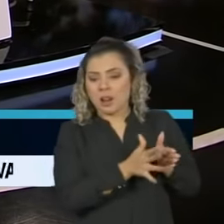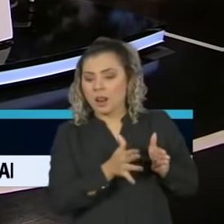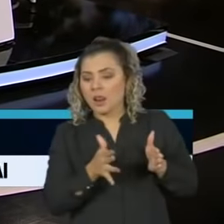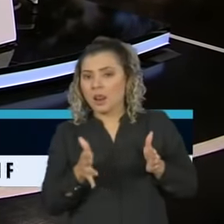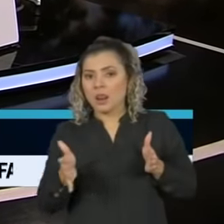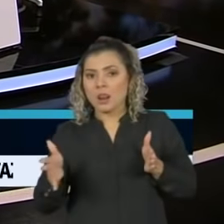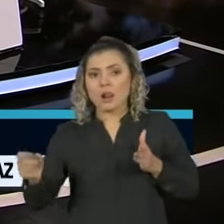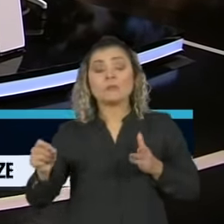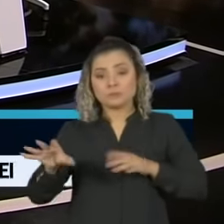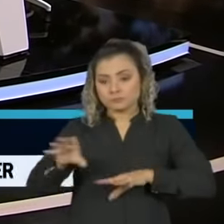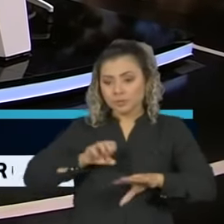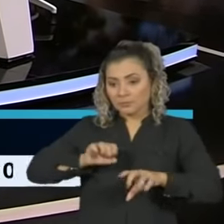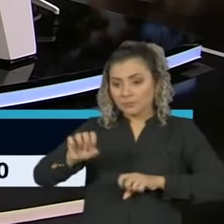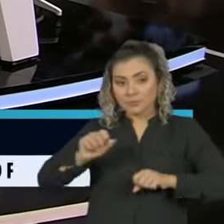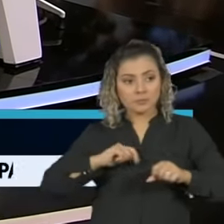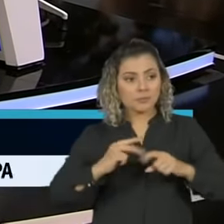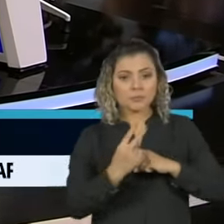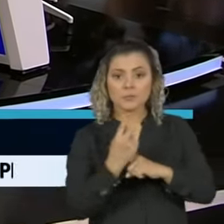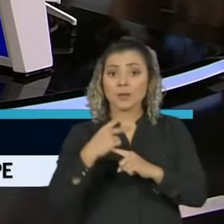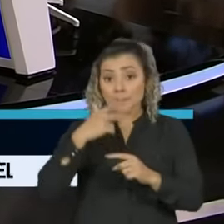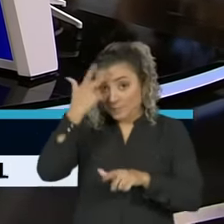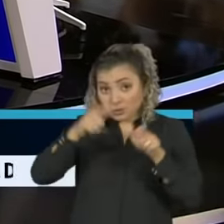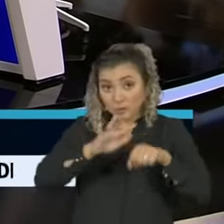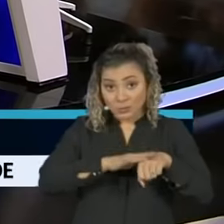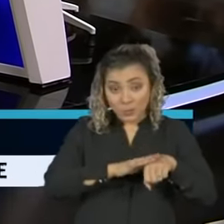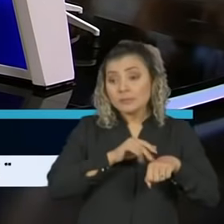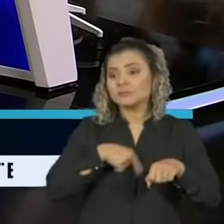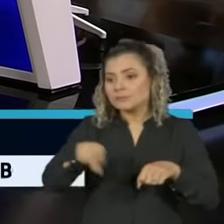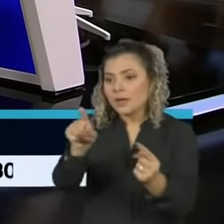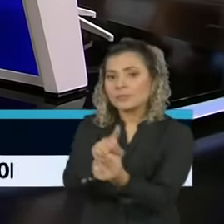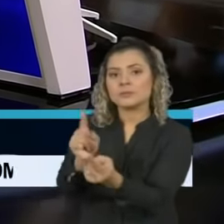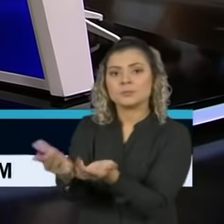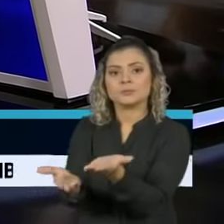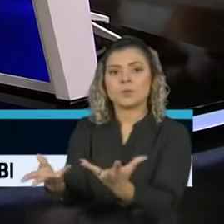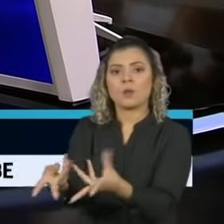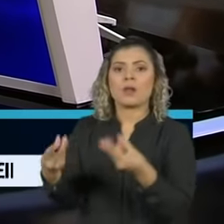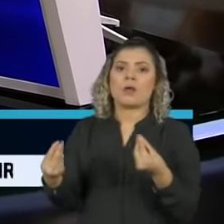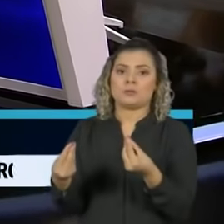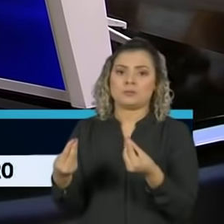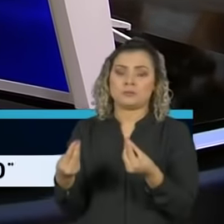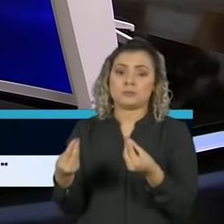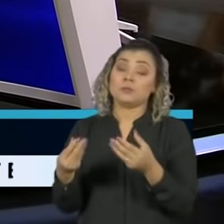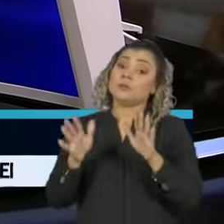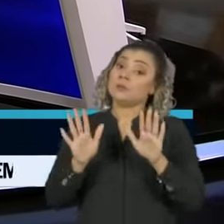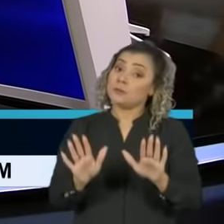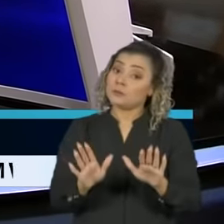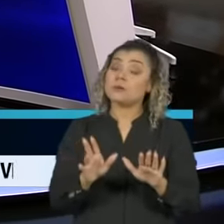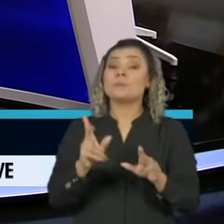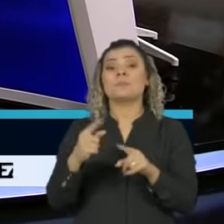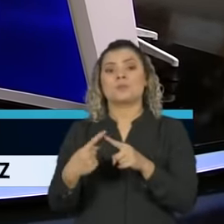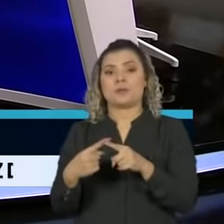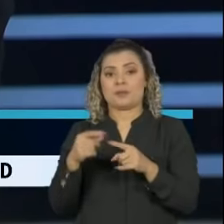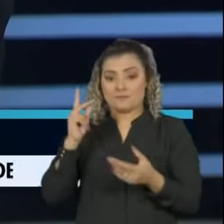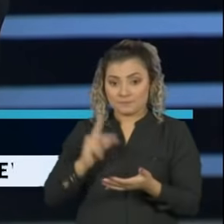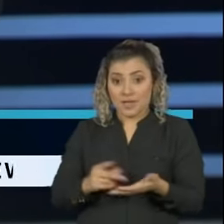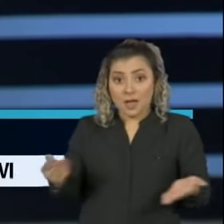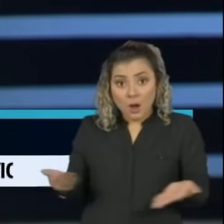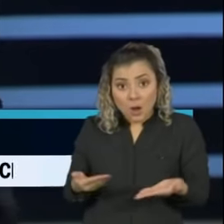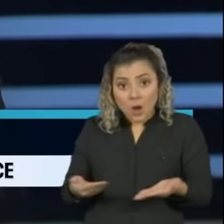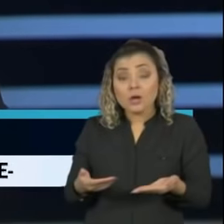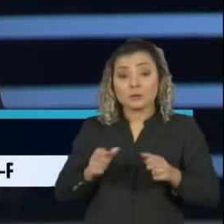para receber os doentes, mas, digamos assim, você elimina, entre aspas,